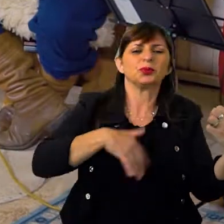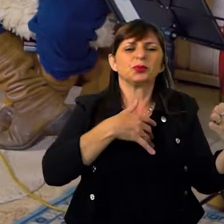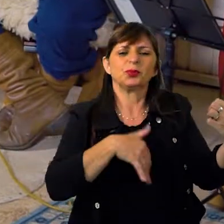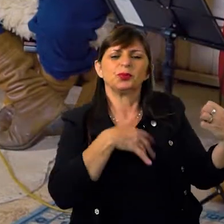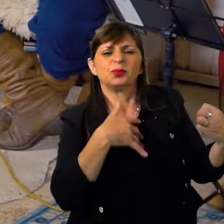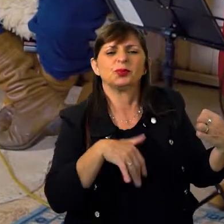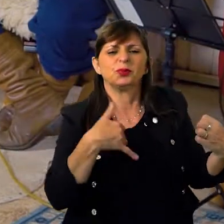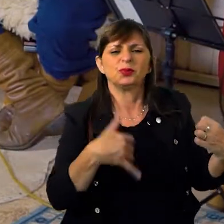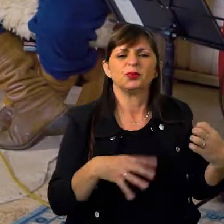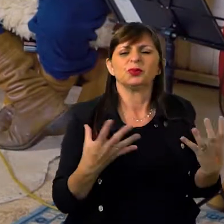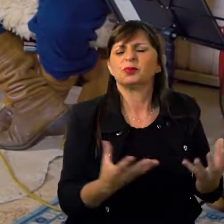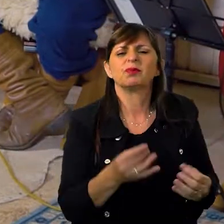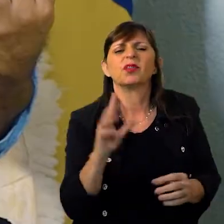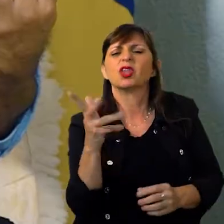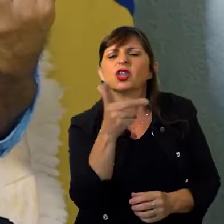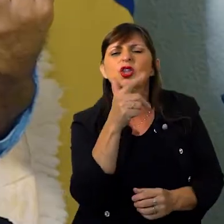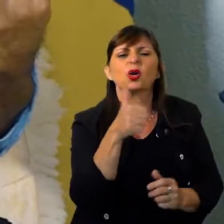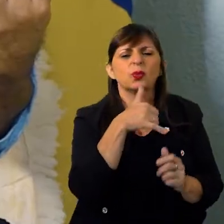lugar